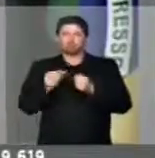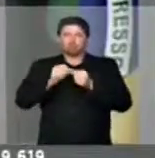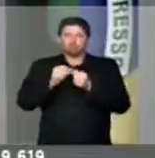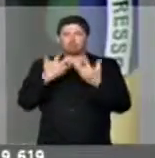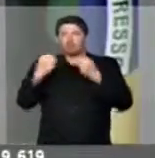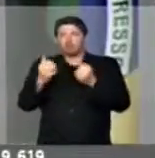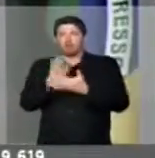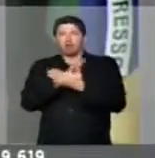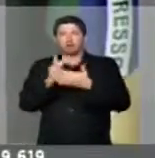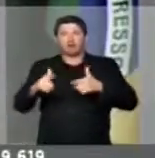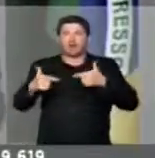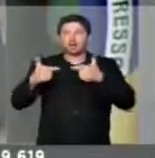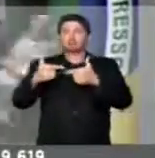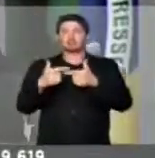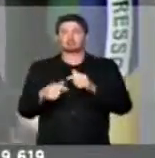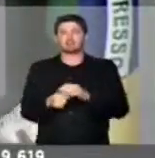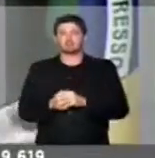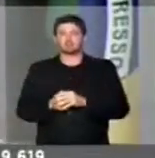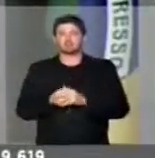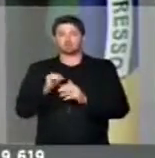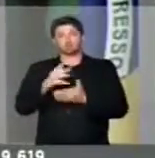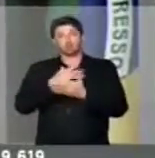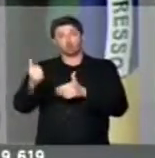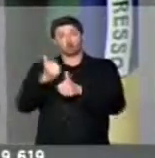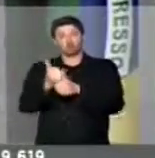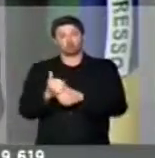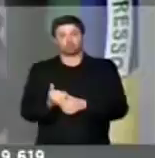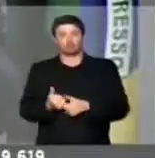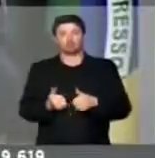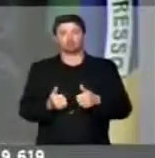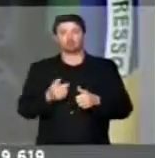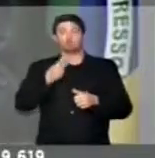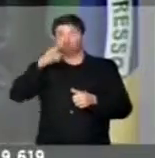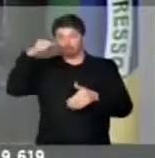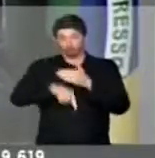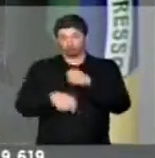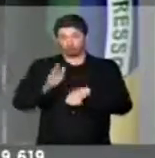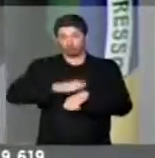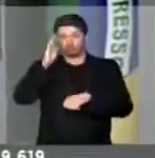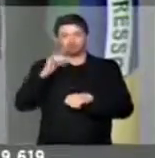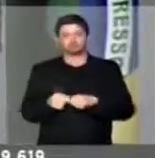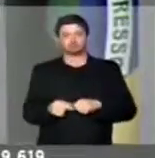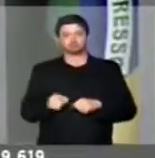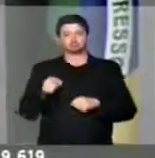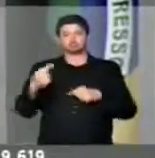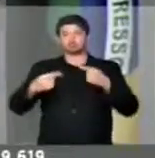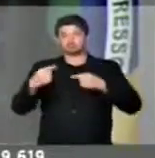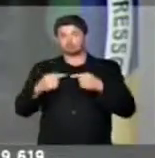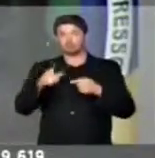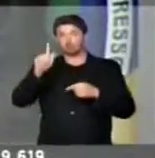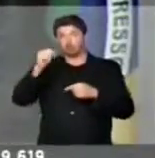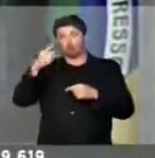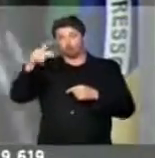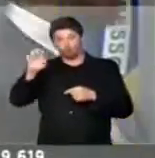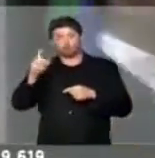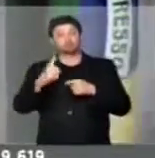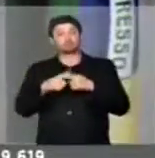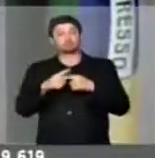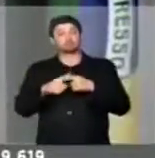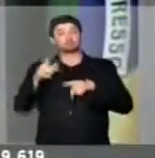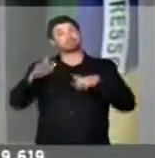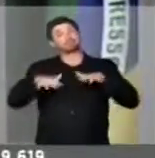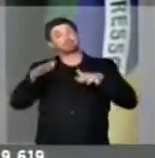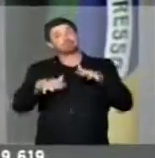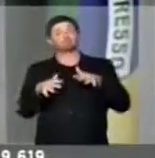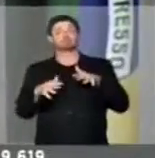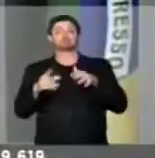tipo de reação na iminência de um golpe. Eu vou mais além. Isso foi tratado como um golpe porque